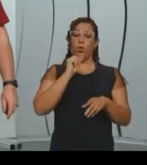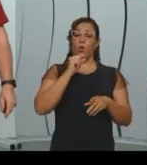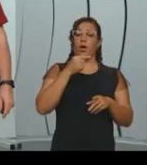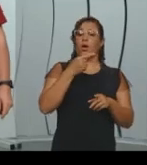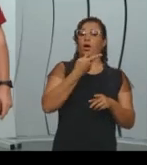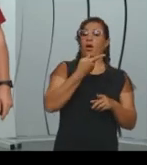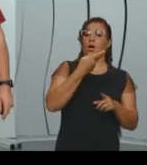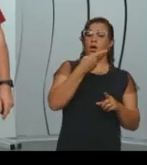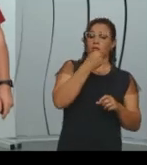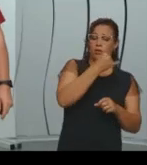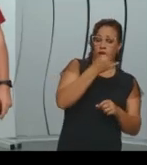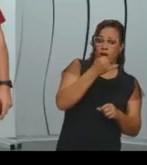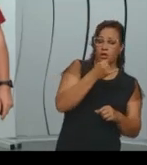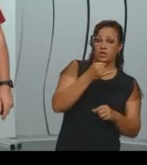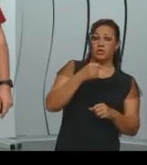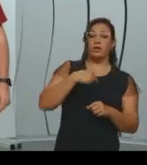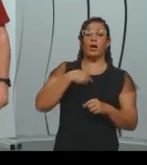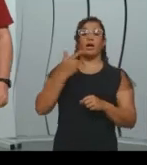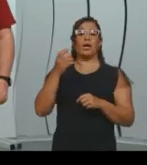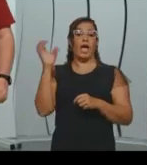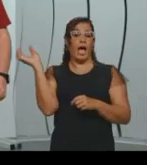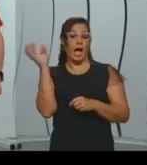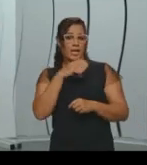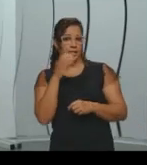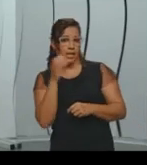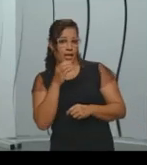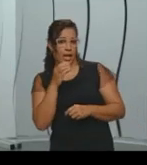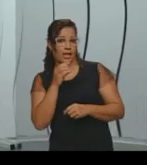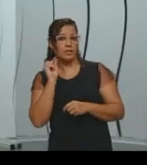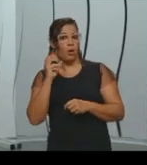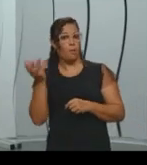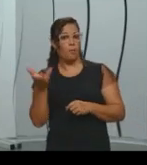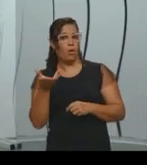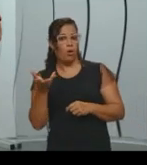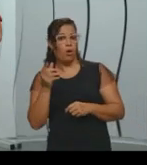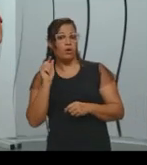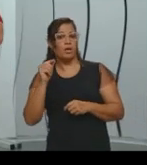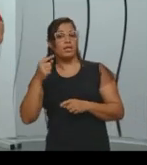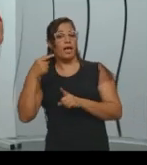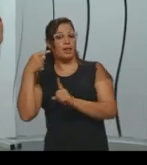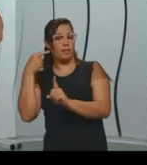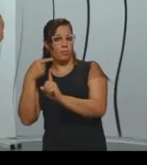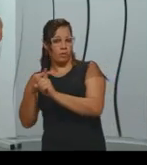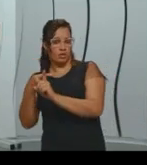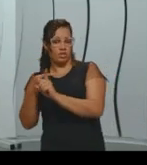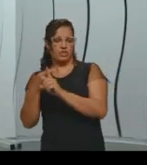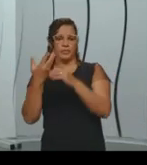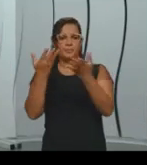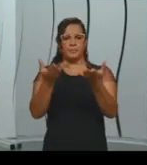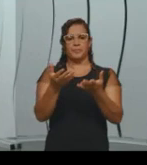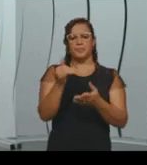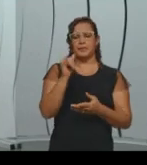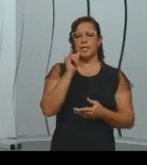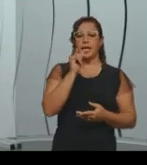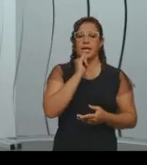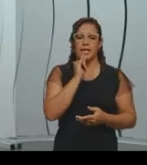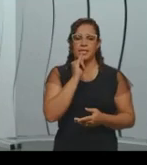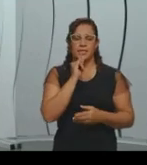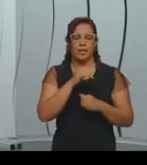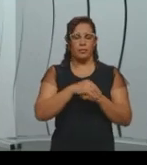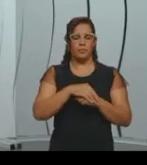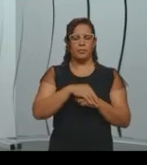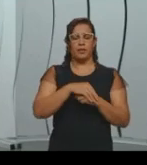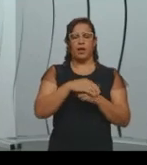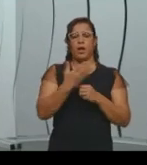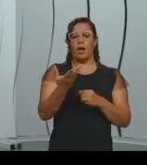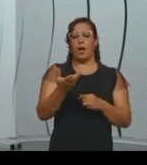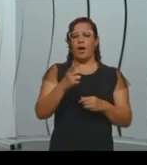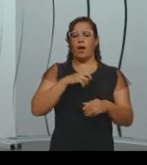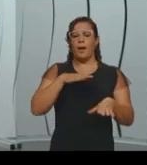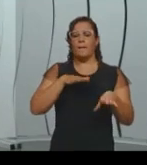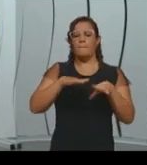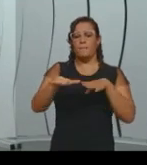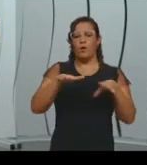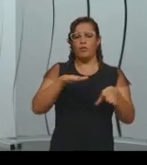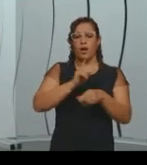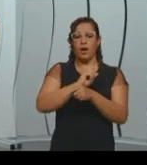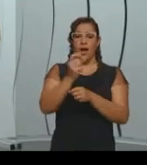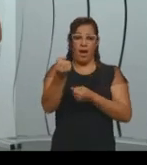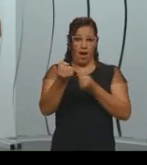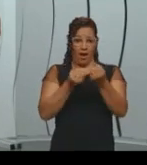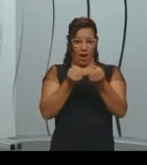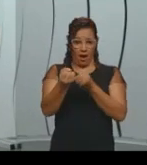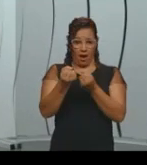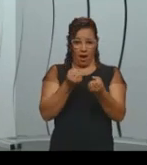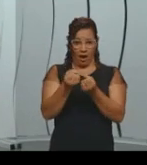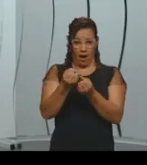aceleração positiva. Vocês querem ver exemplos disso? Quando falamos de movimento acelerado, é um carro que está